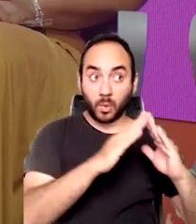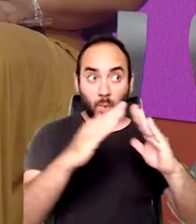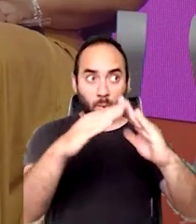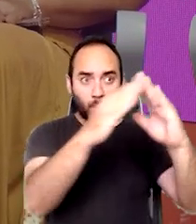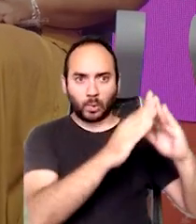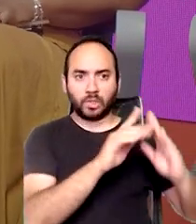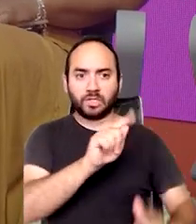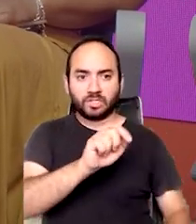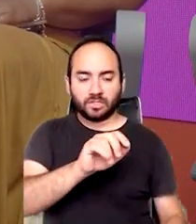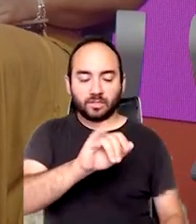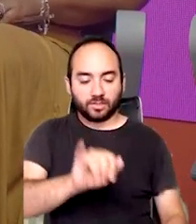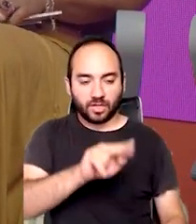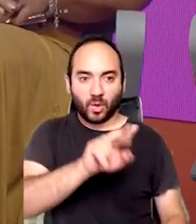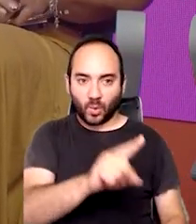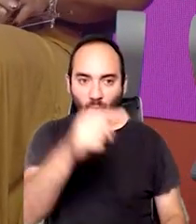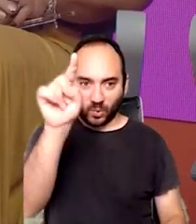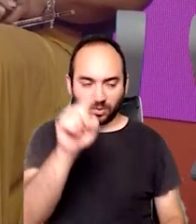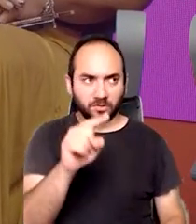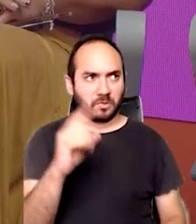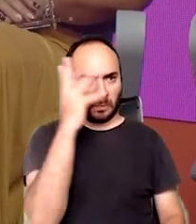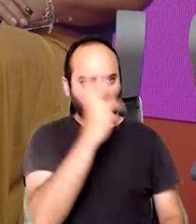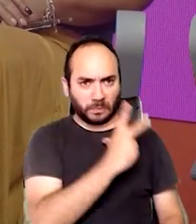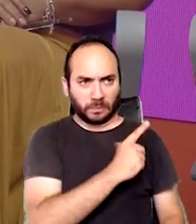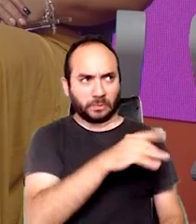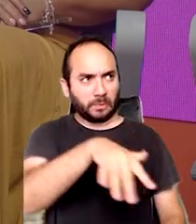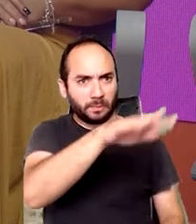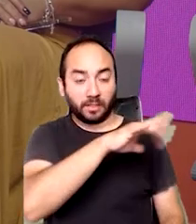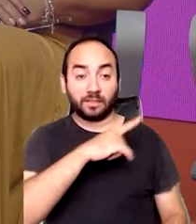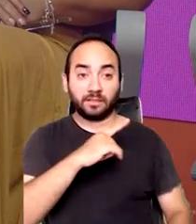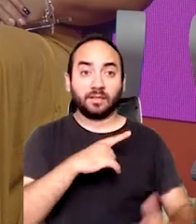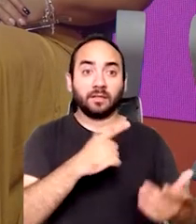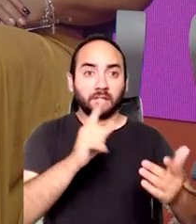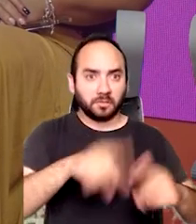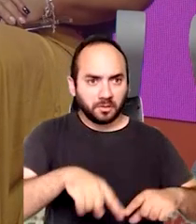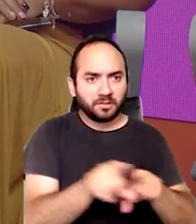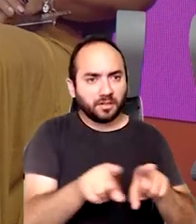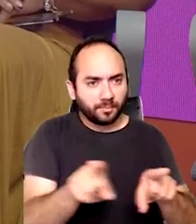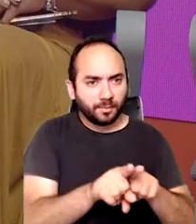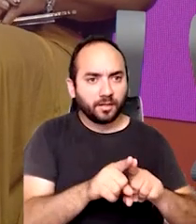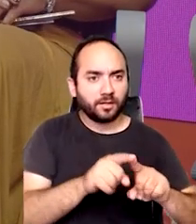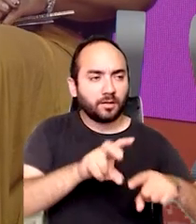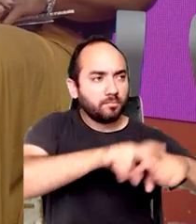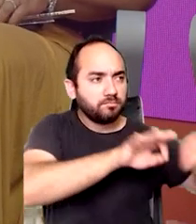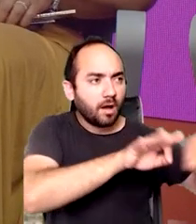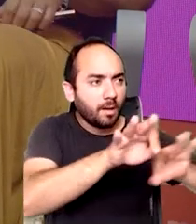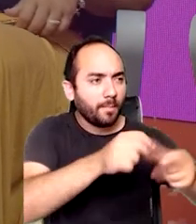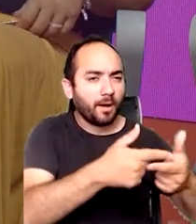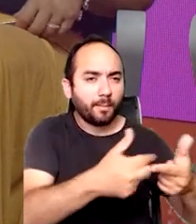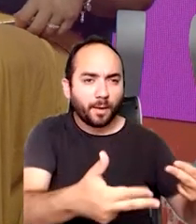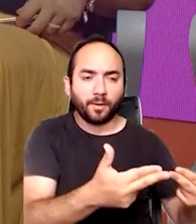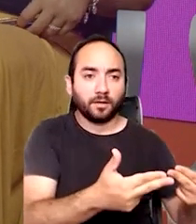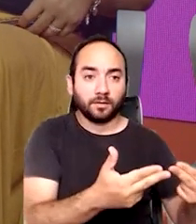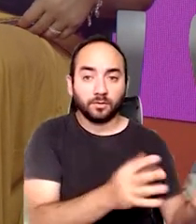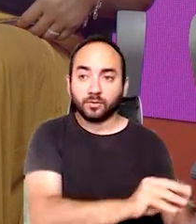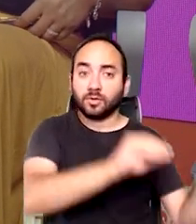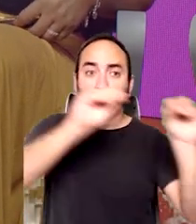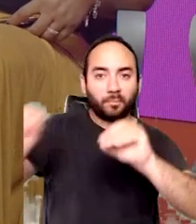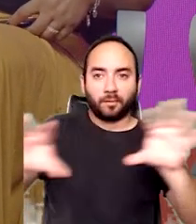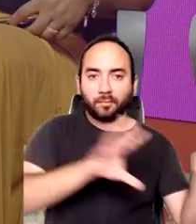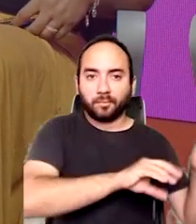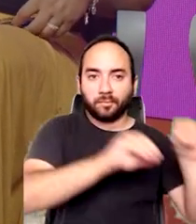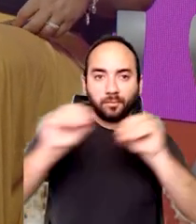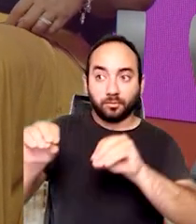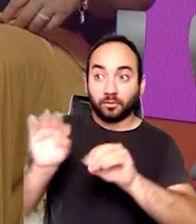muito bonitos da época do café e esses casarões têm móveis muito bonitos as pessoas jogam esses móveis em